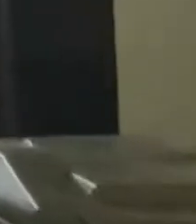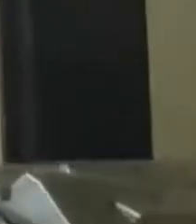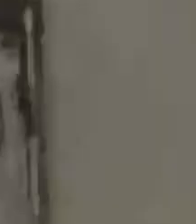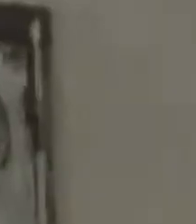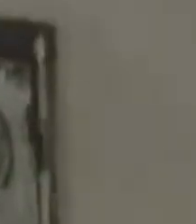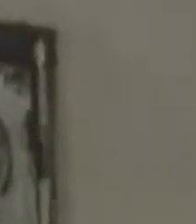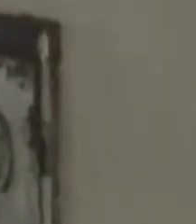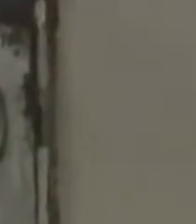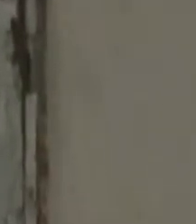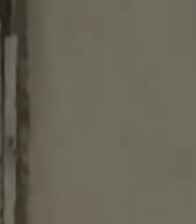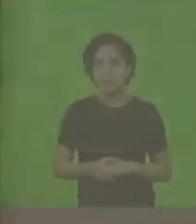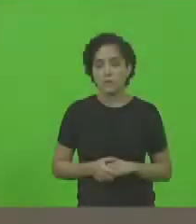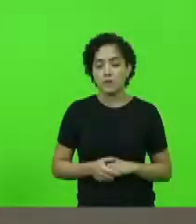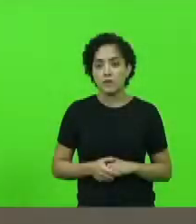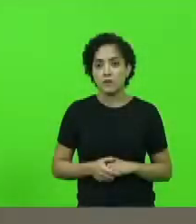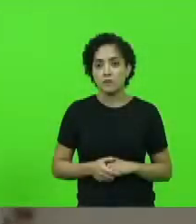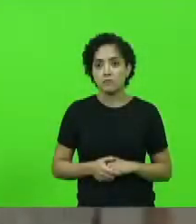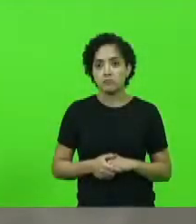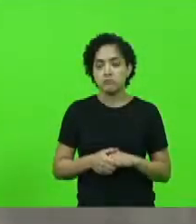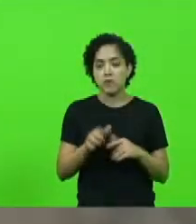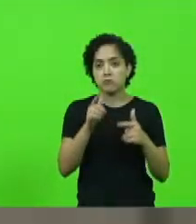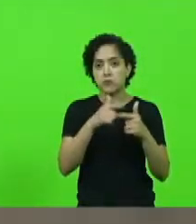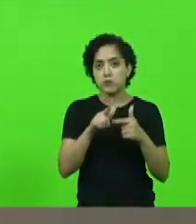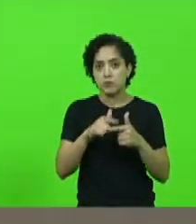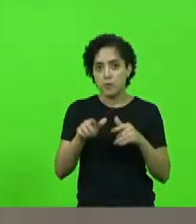Fio desencapado, pendurado. Olha que bonito.